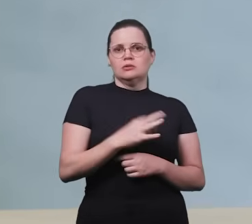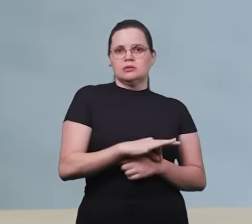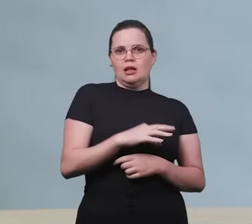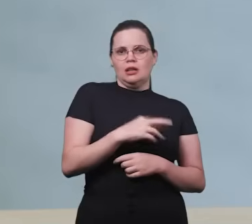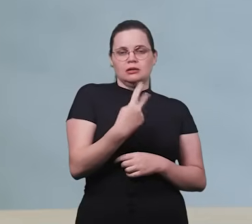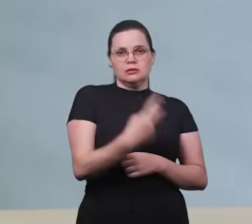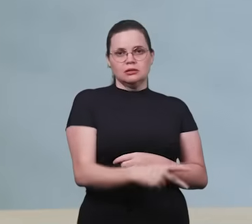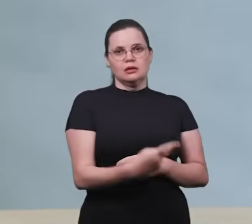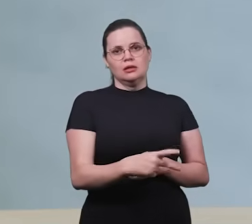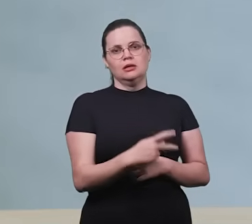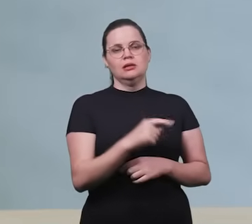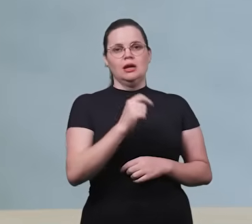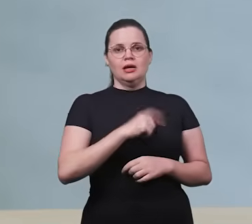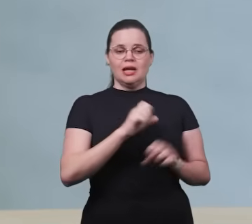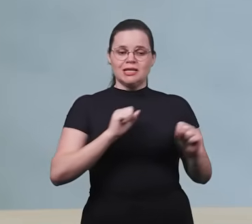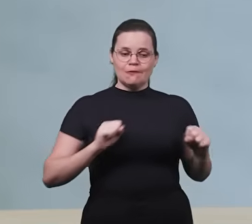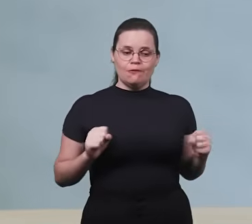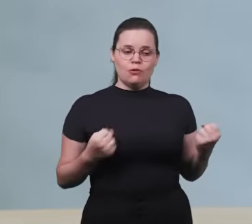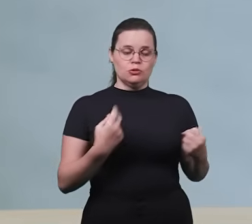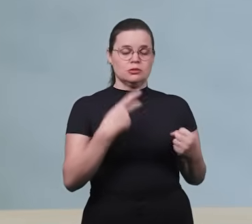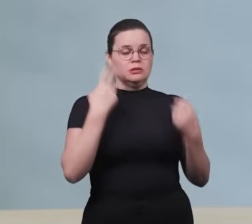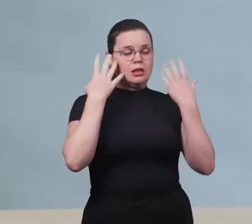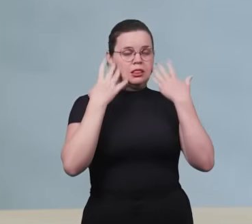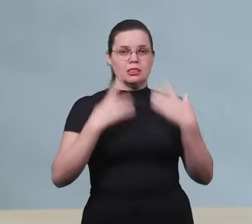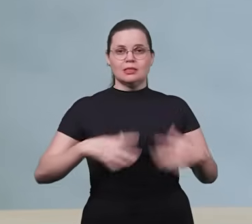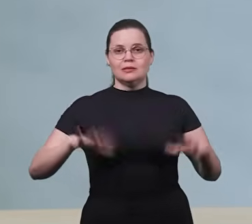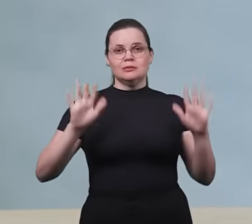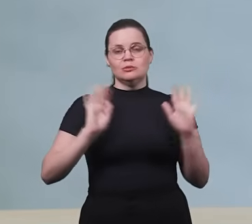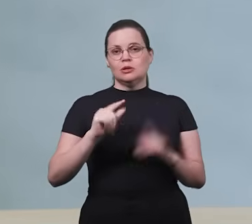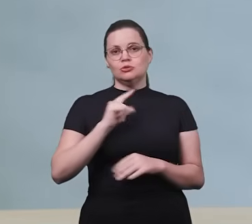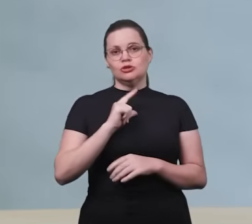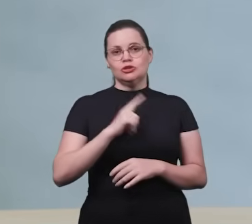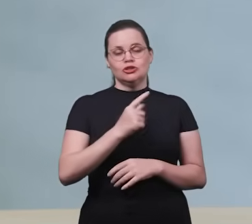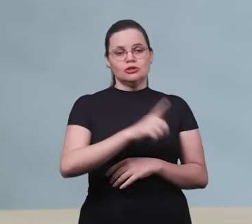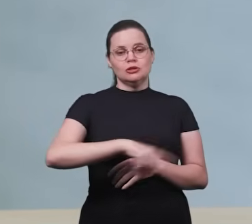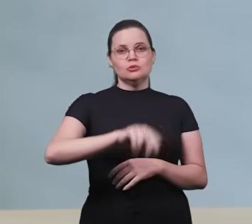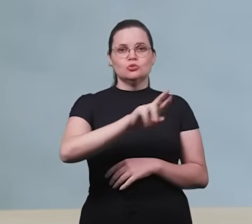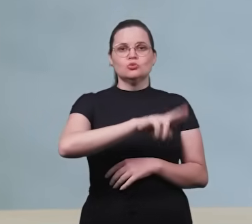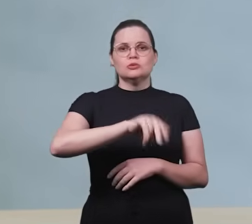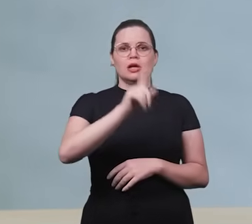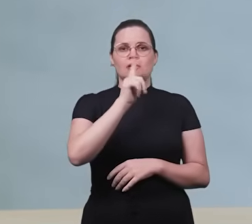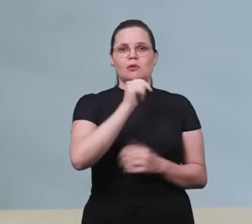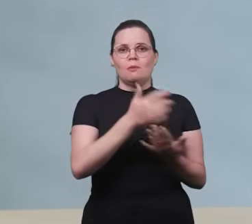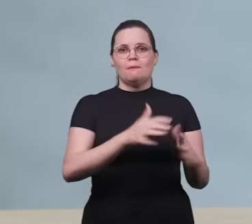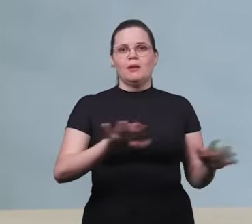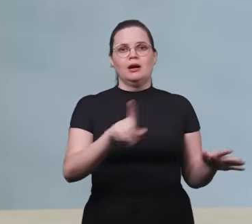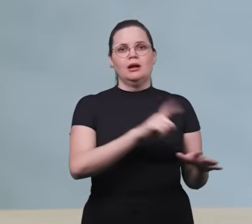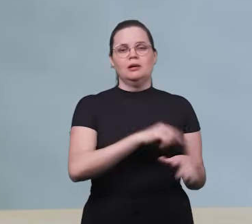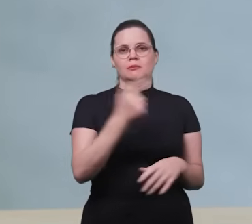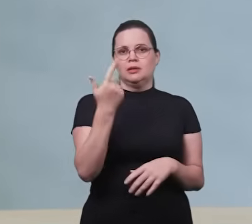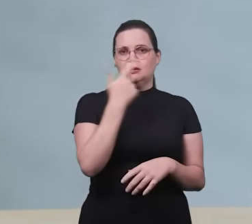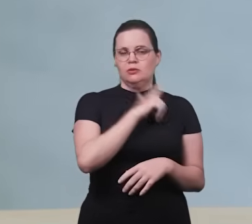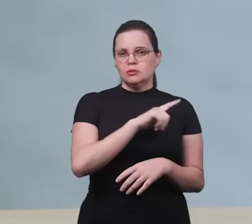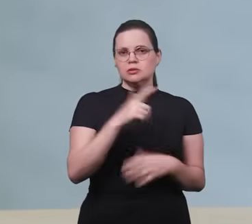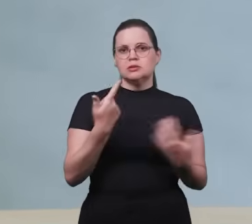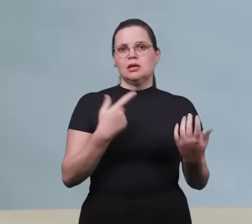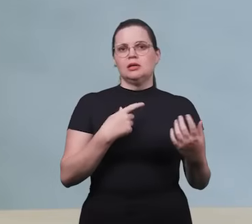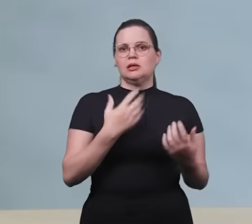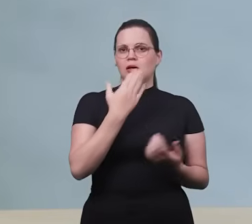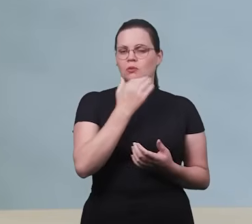eles possuíam, os recursos naturais que eles tinham para garantir ali o seu sustento e o seu